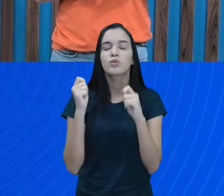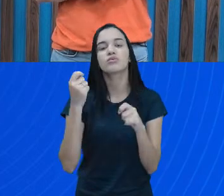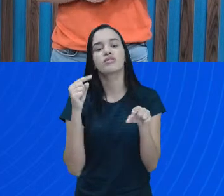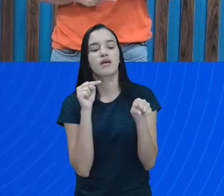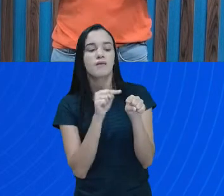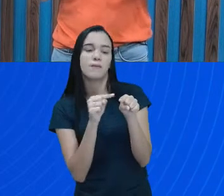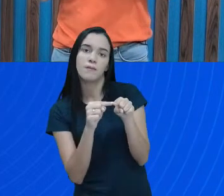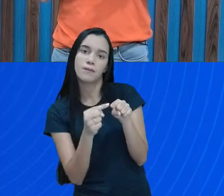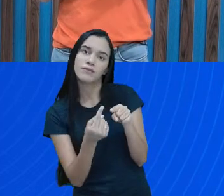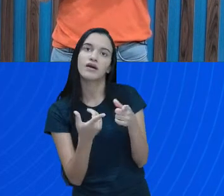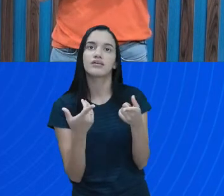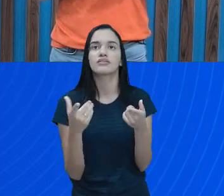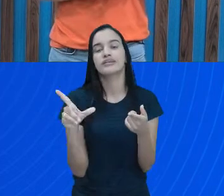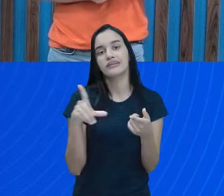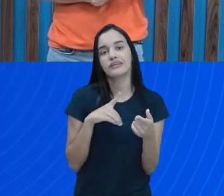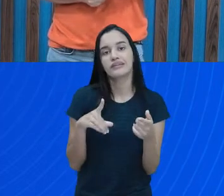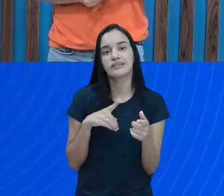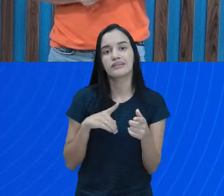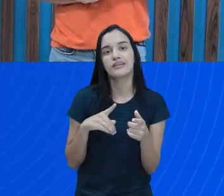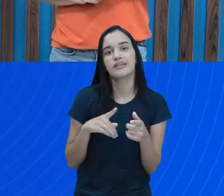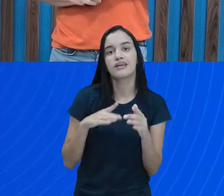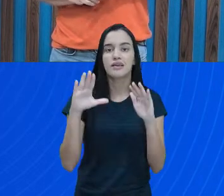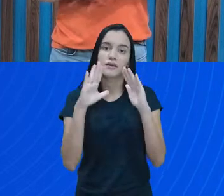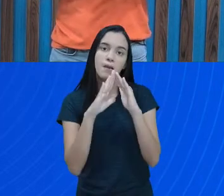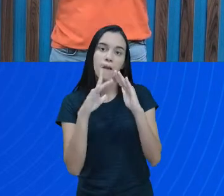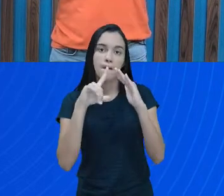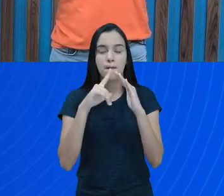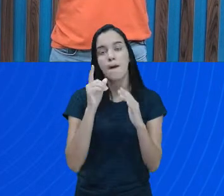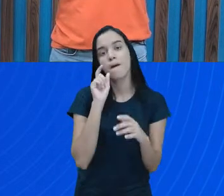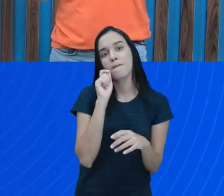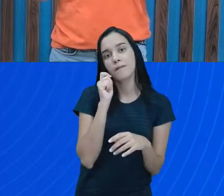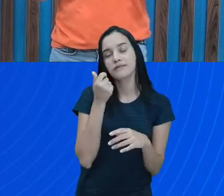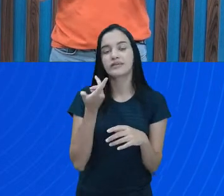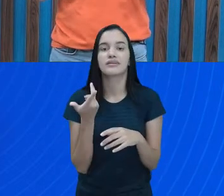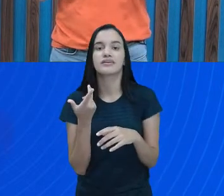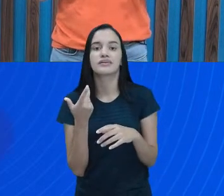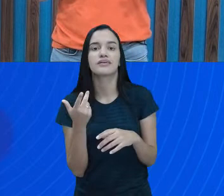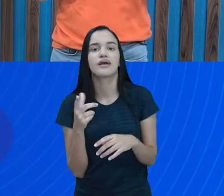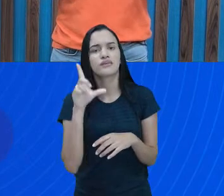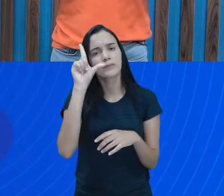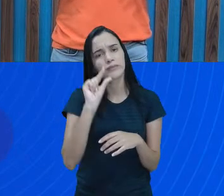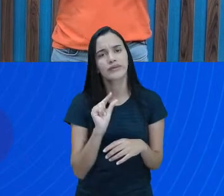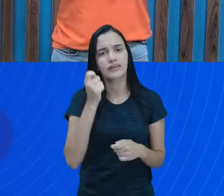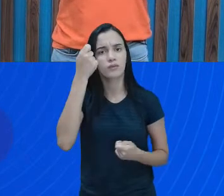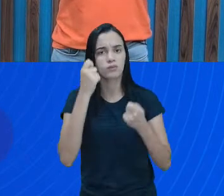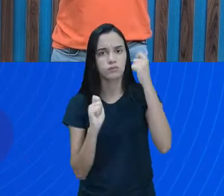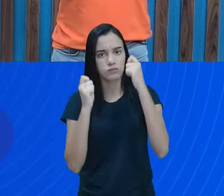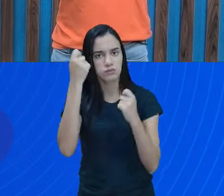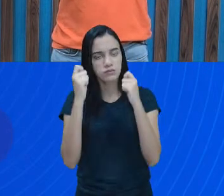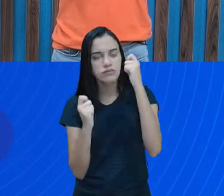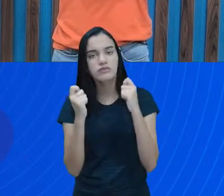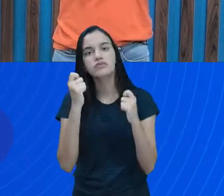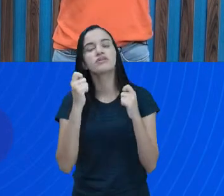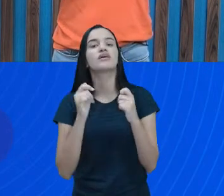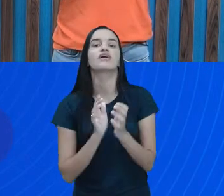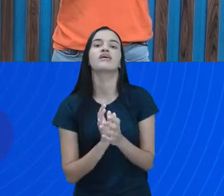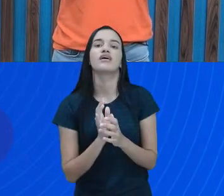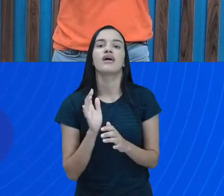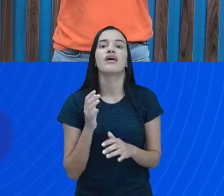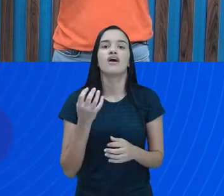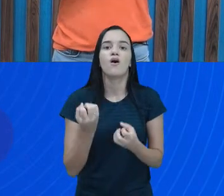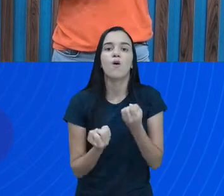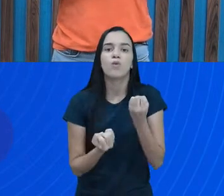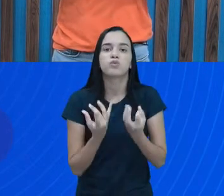temos indústrias, nós temos padarias. Então, todos esses são mini fábricas que aos poucos vão soltando,